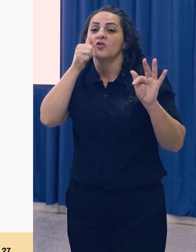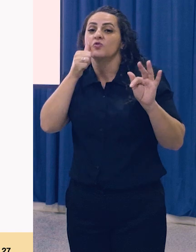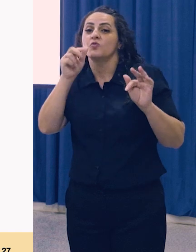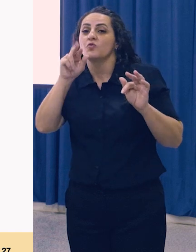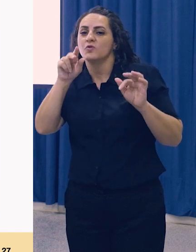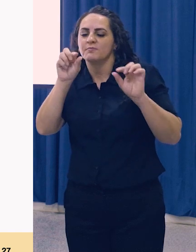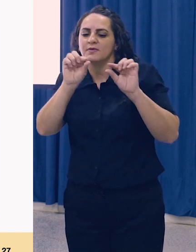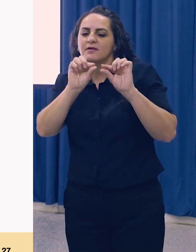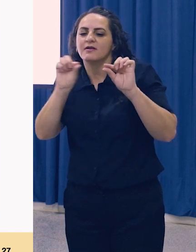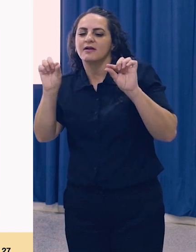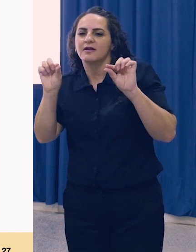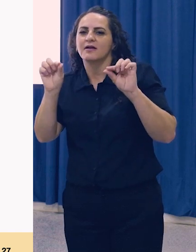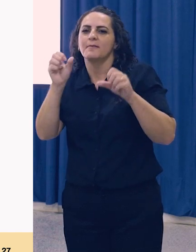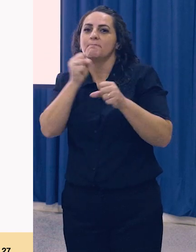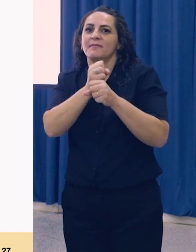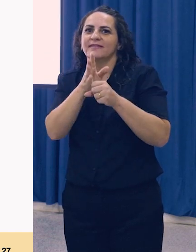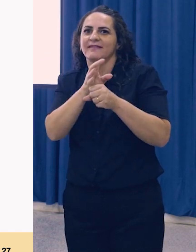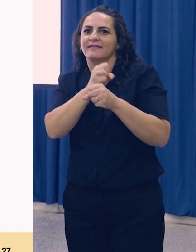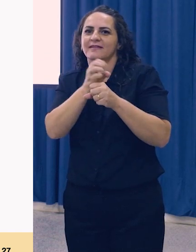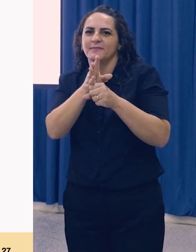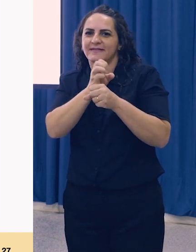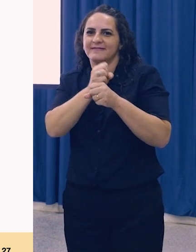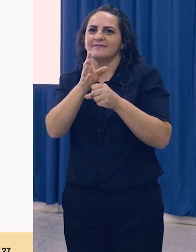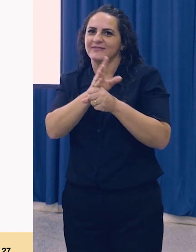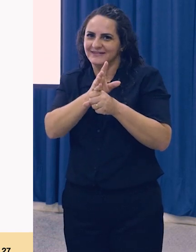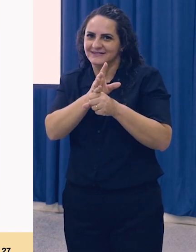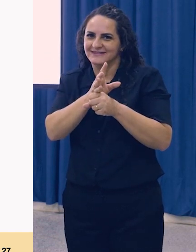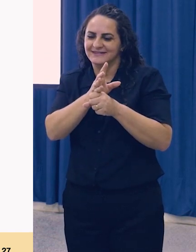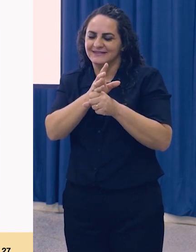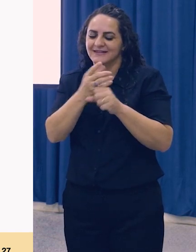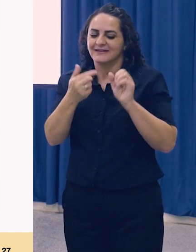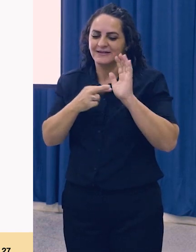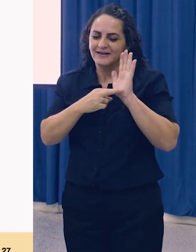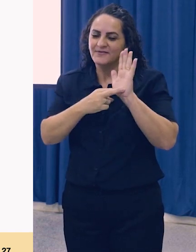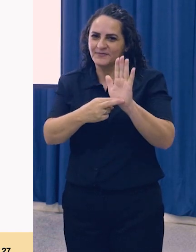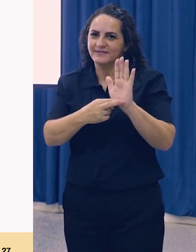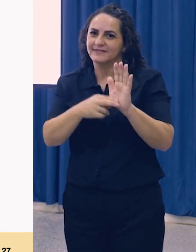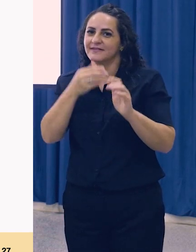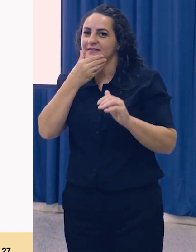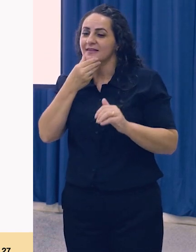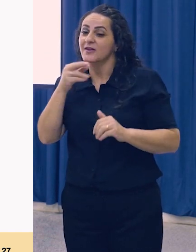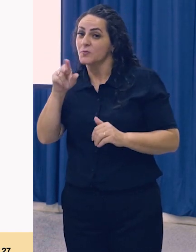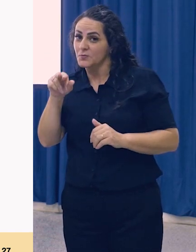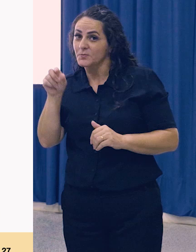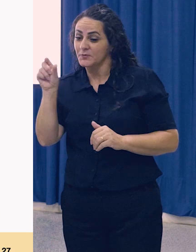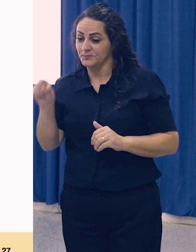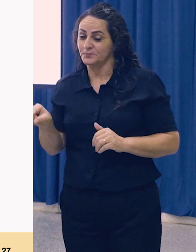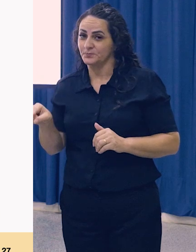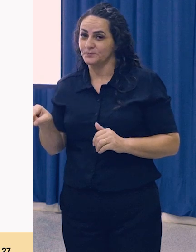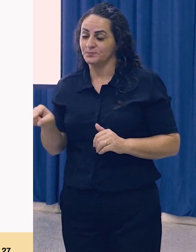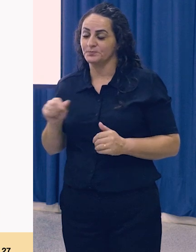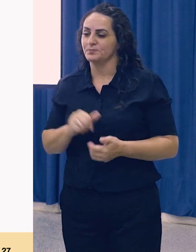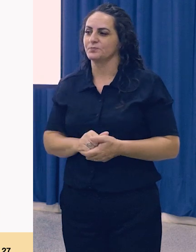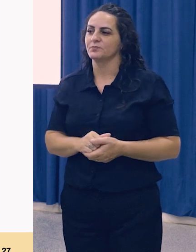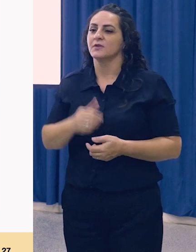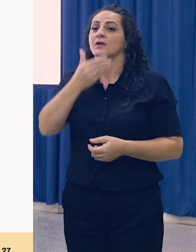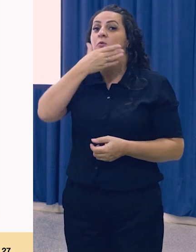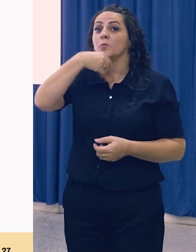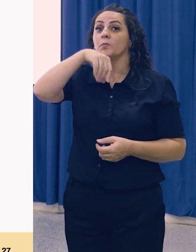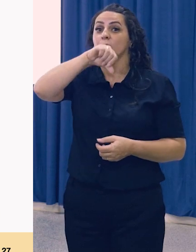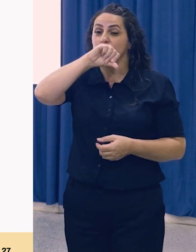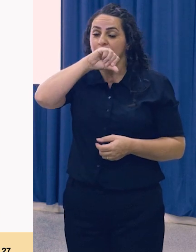gente escreveu batatas, batatas, batatas, que é uma coisa que representa ele, na narrativa do filme. O